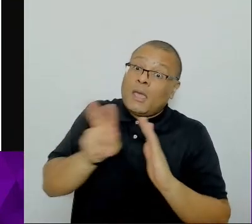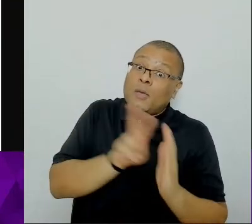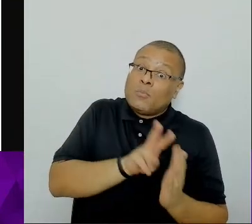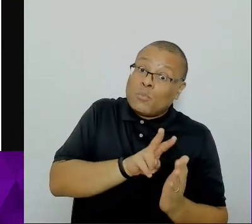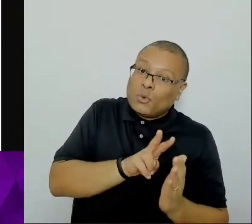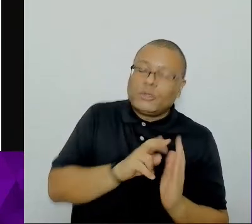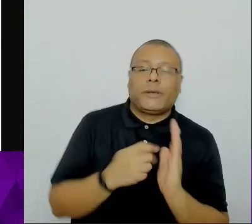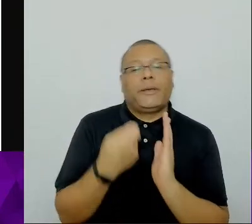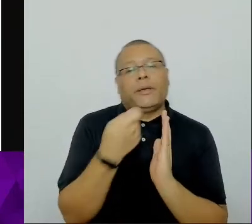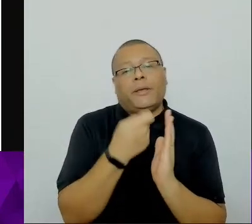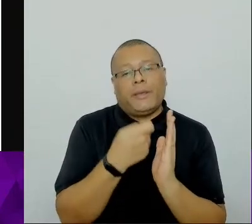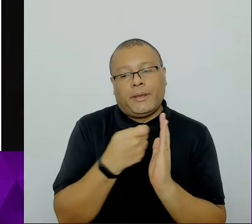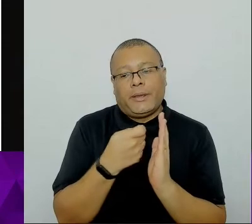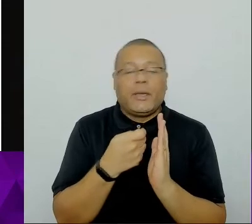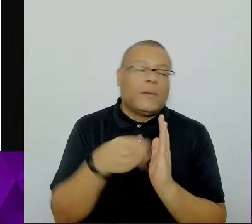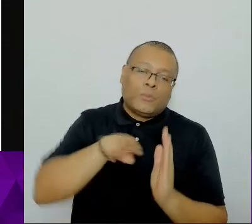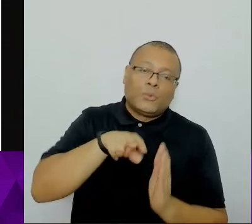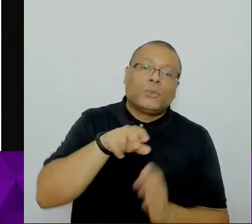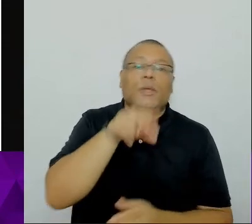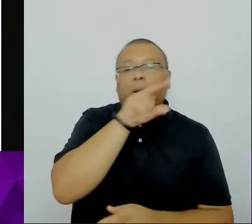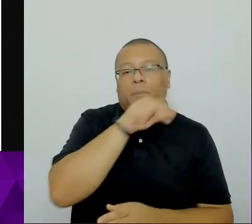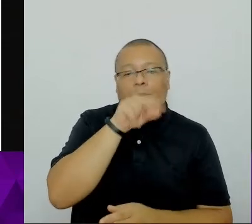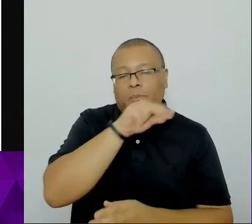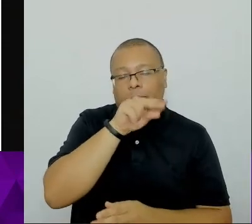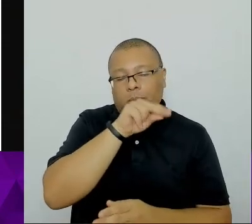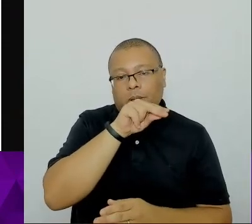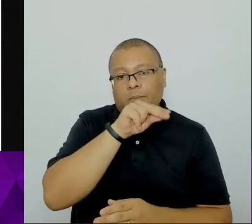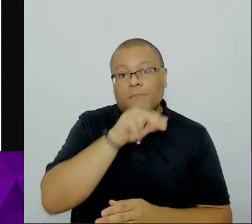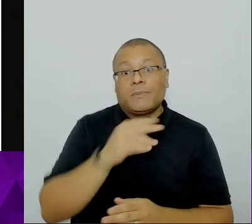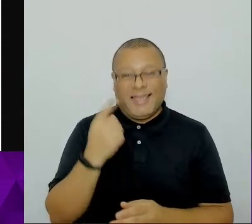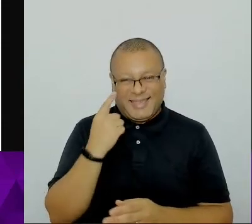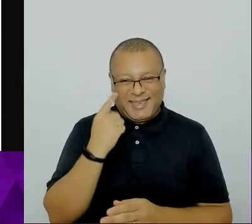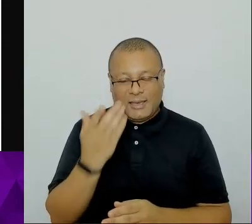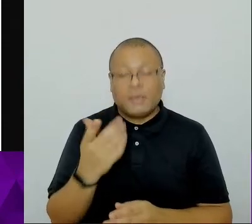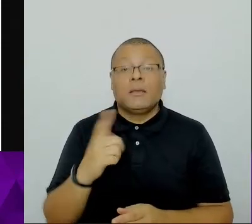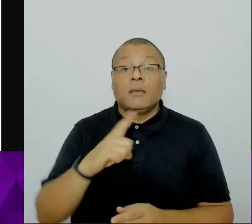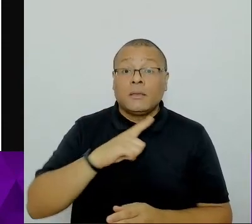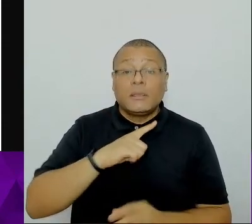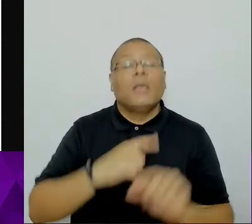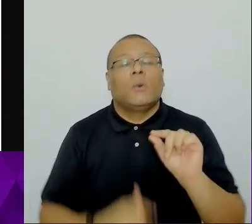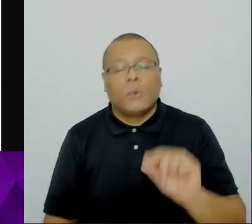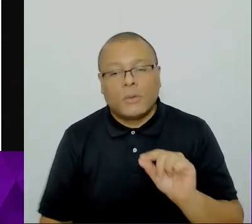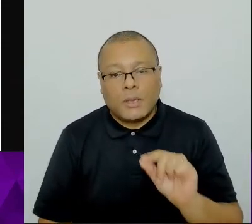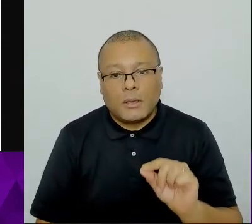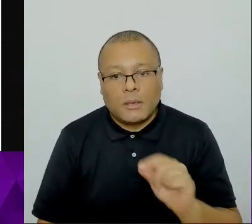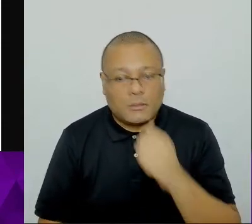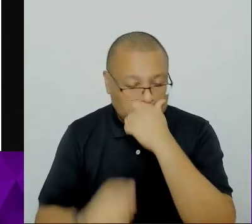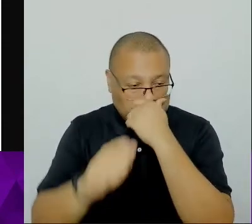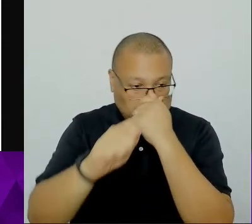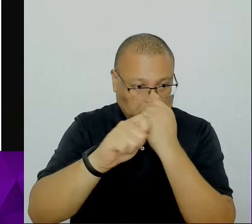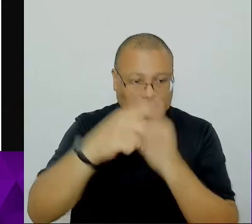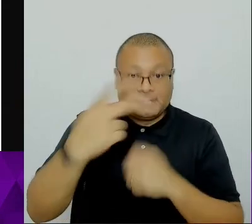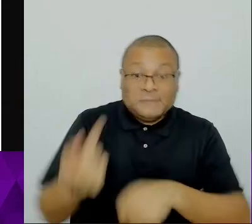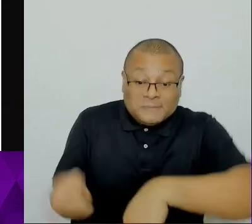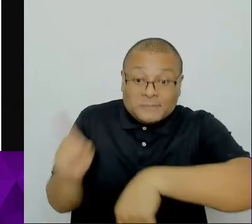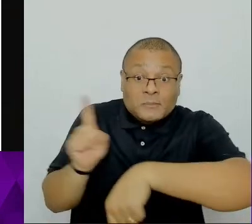dessa solução, né? E aí, aqui suporta tanto aplicações em tempo